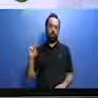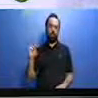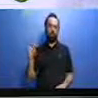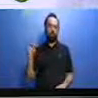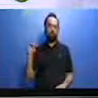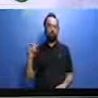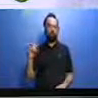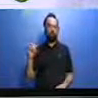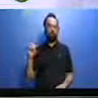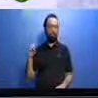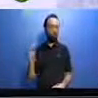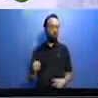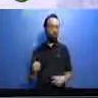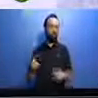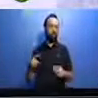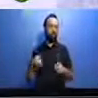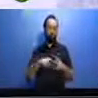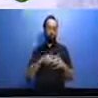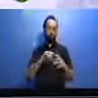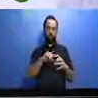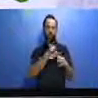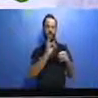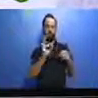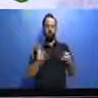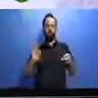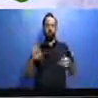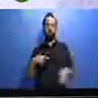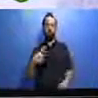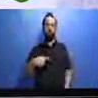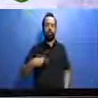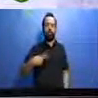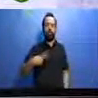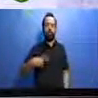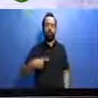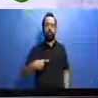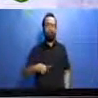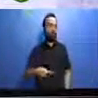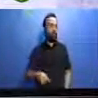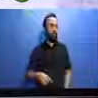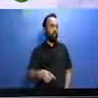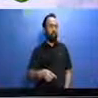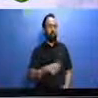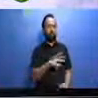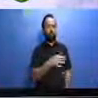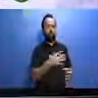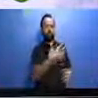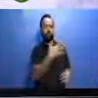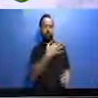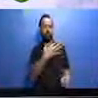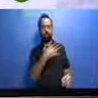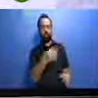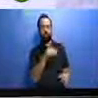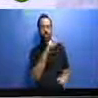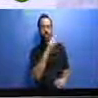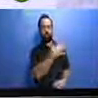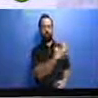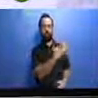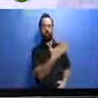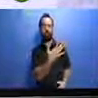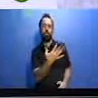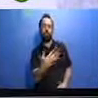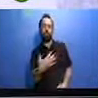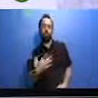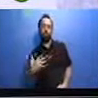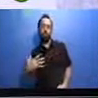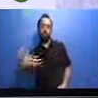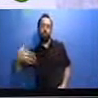possibilita um fluxo d'água. Aqui, partículas alimentares sendo absorvidas, sendo digeridas, e inicia uma digestão no coanócito